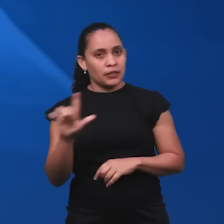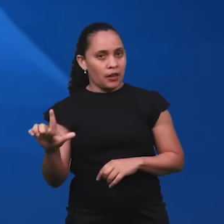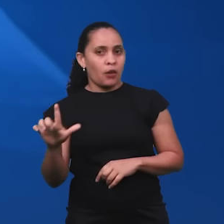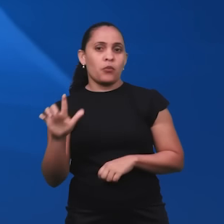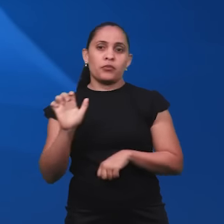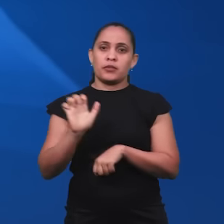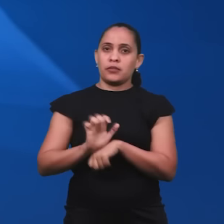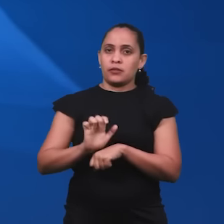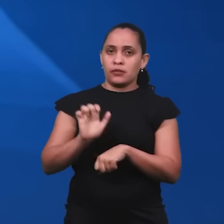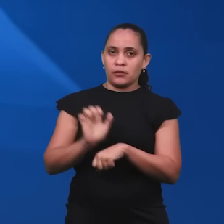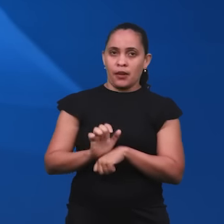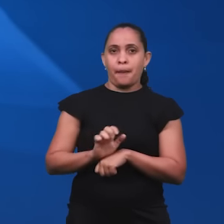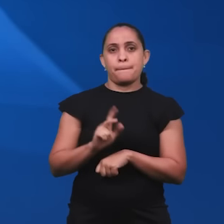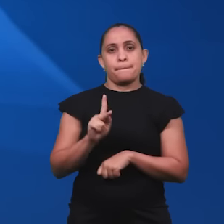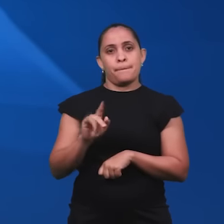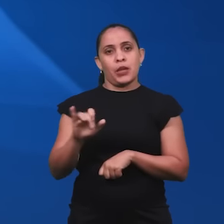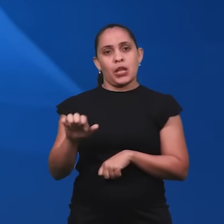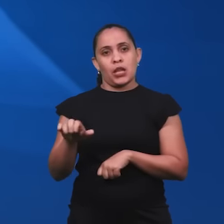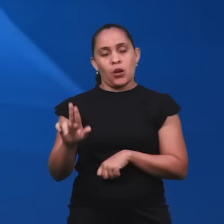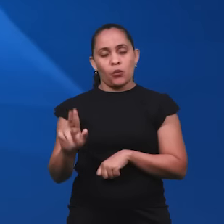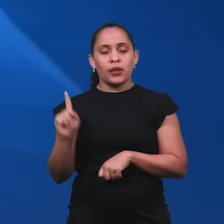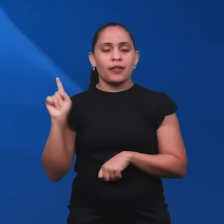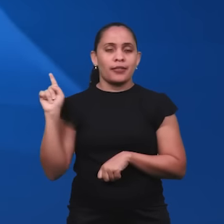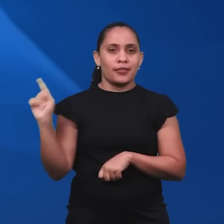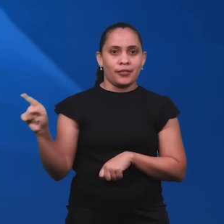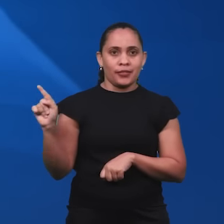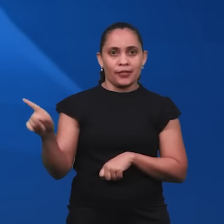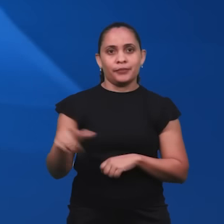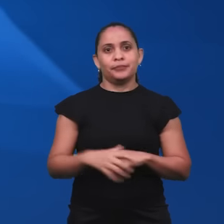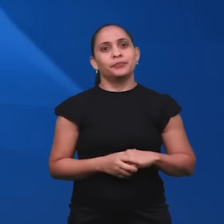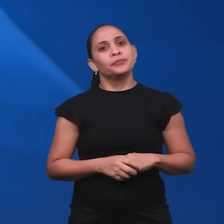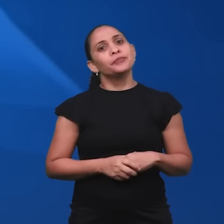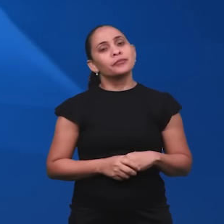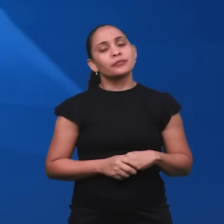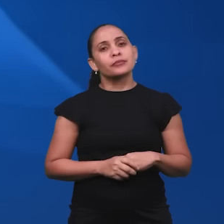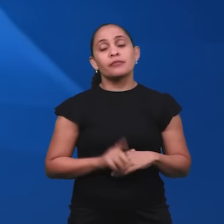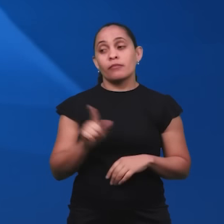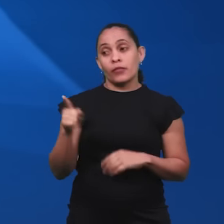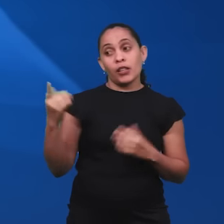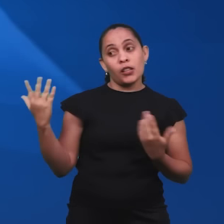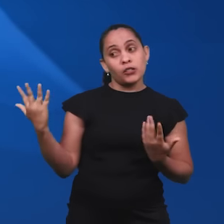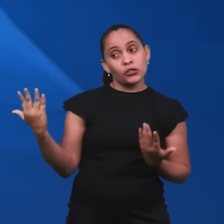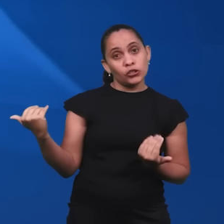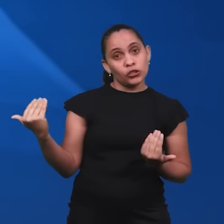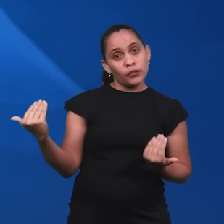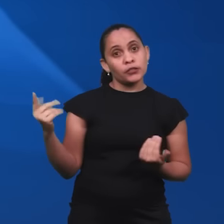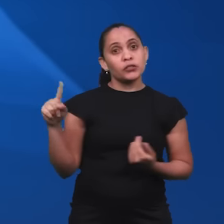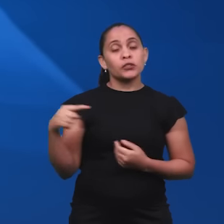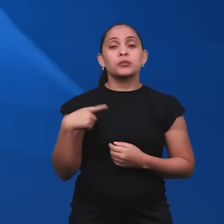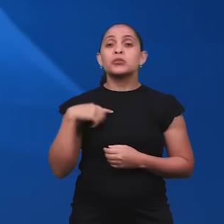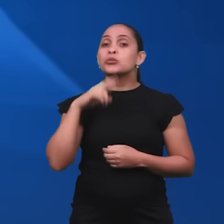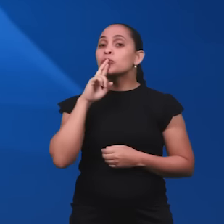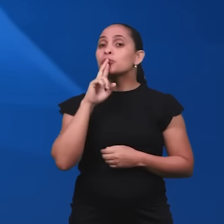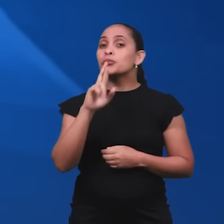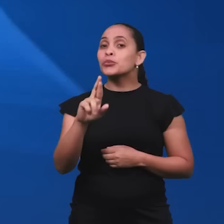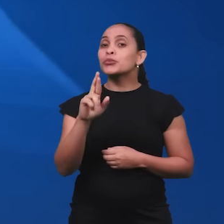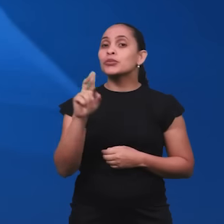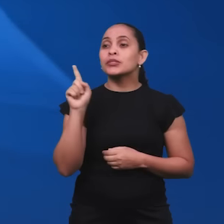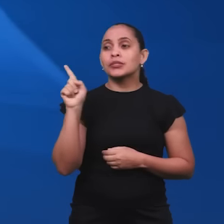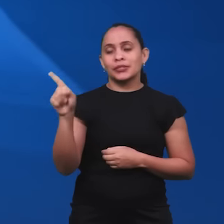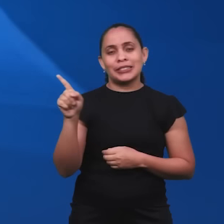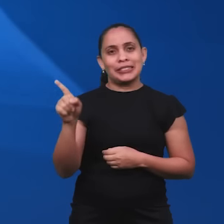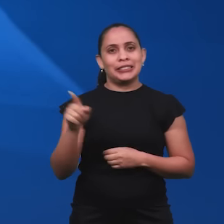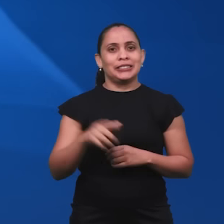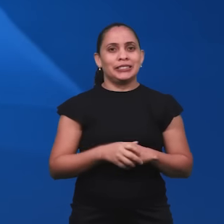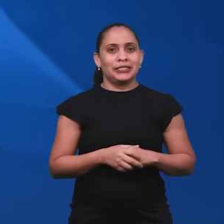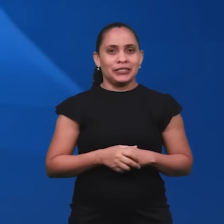de Piauí, na cidade de Teresina, capital, né? E ela é jovem ali e nós vamos ver a resposta da Carol, que ela vai dar a resposta